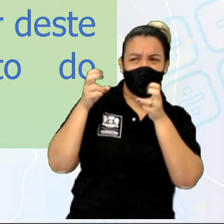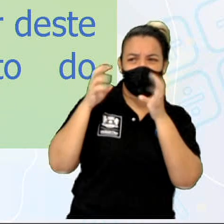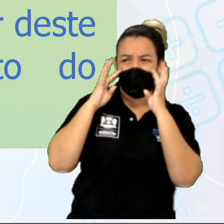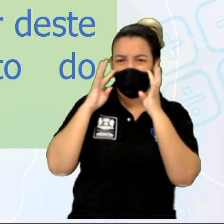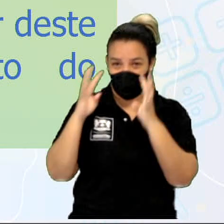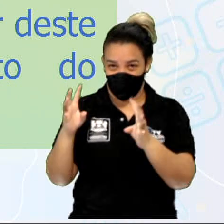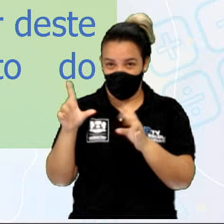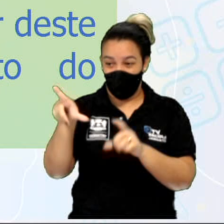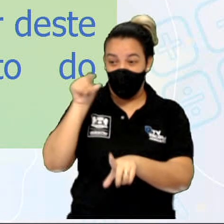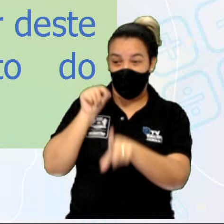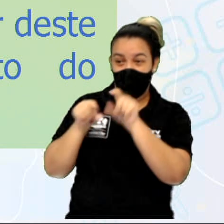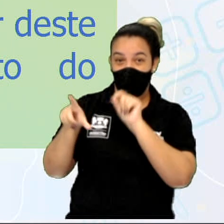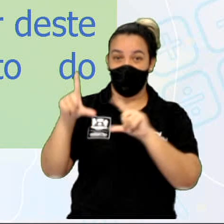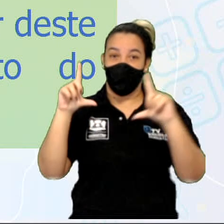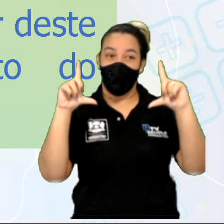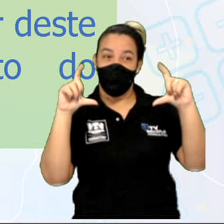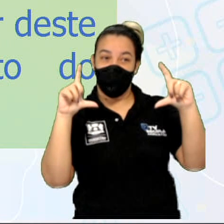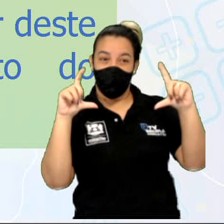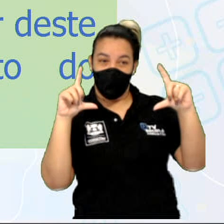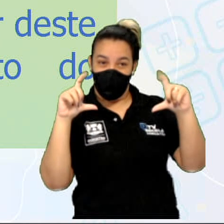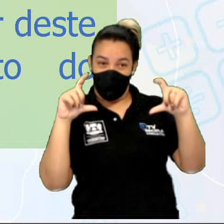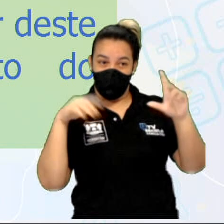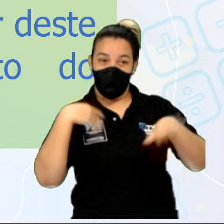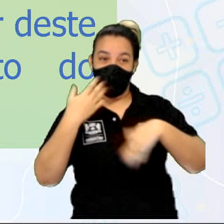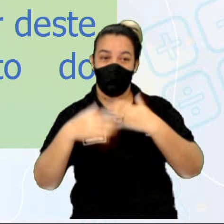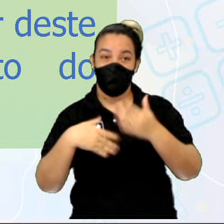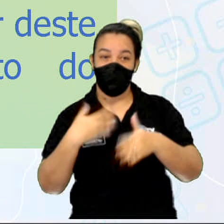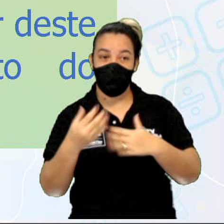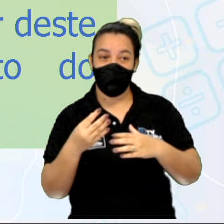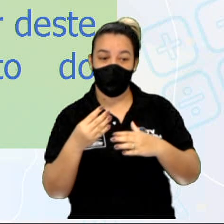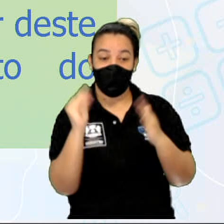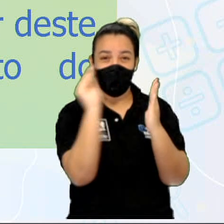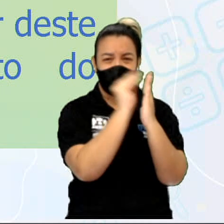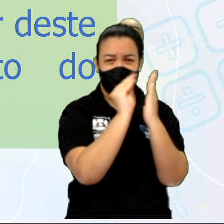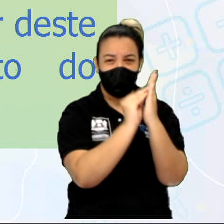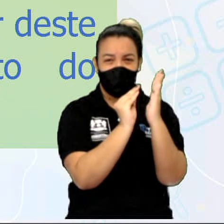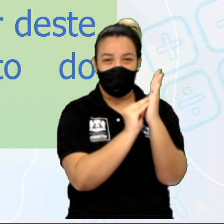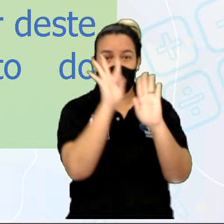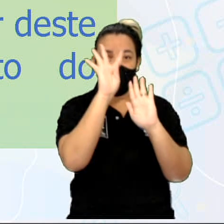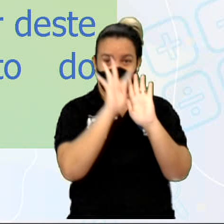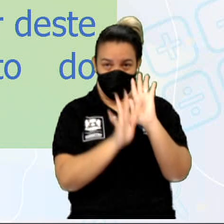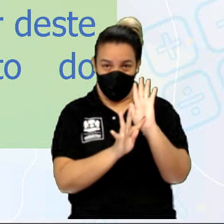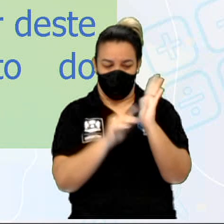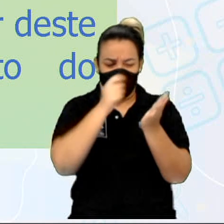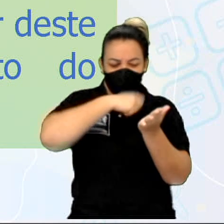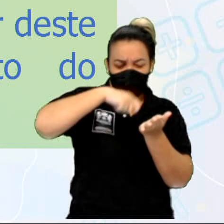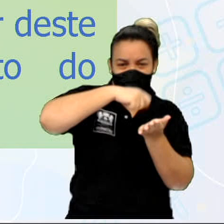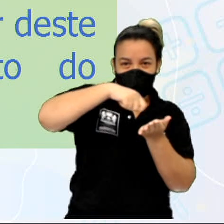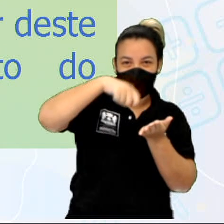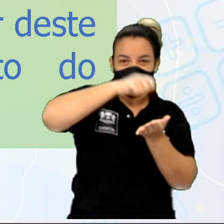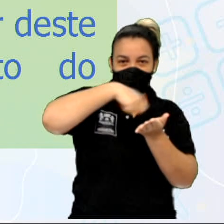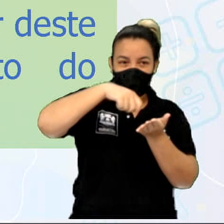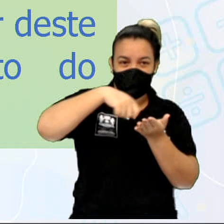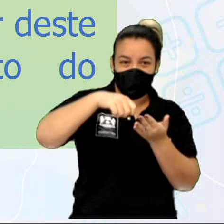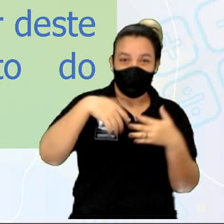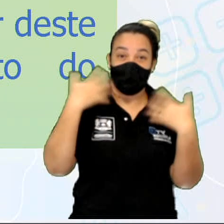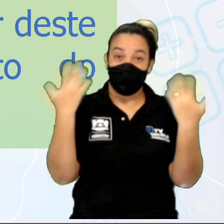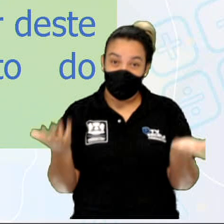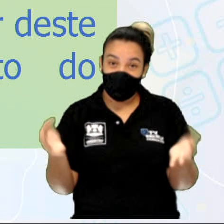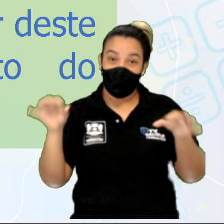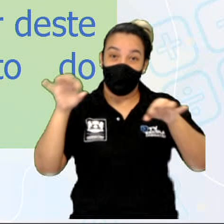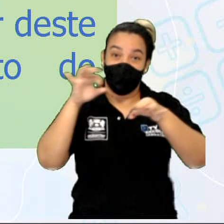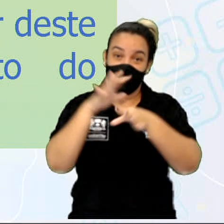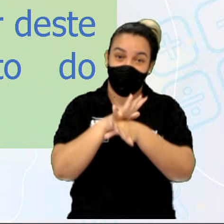uma fotografia e, a partir deste flash, relate um breve momento do cotidiano. E assim, nós ficamos por